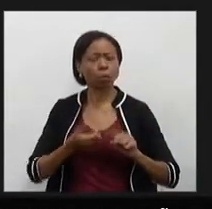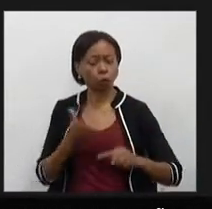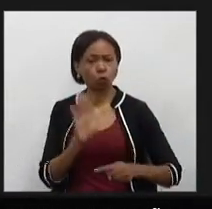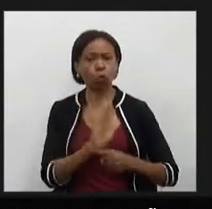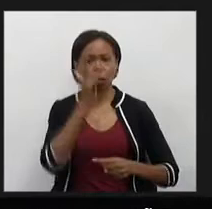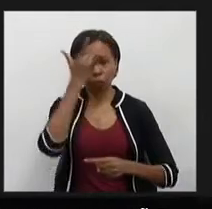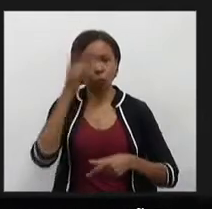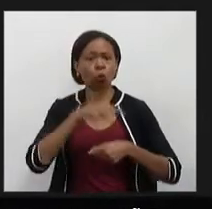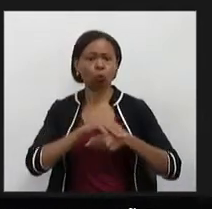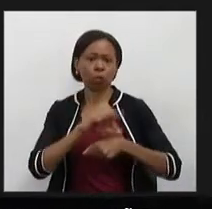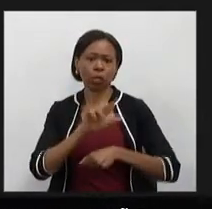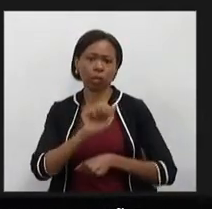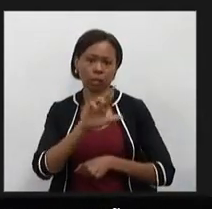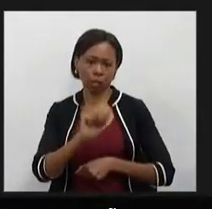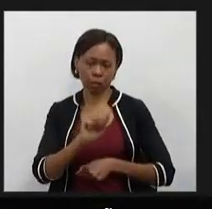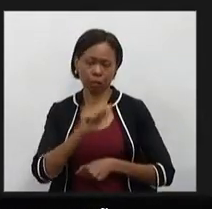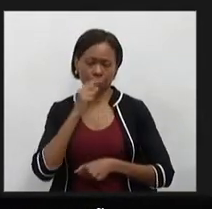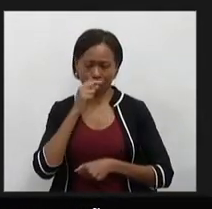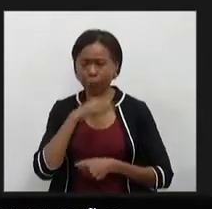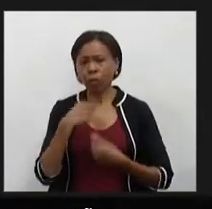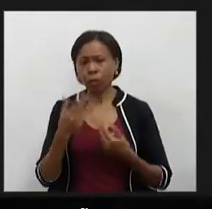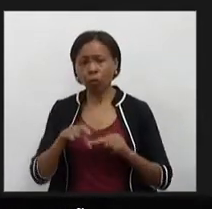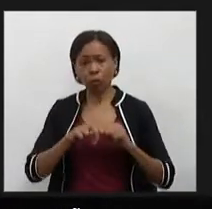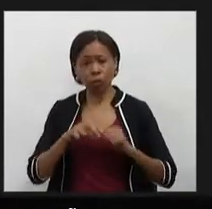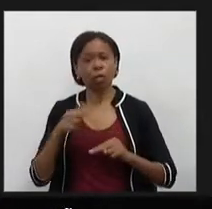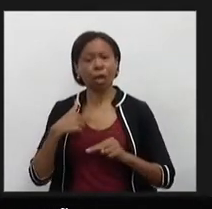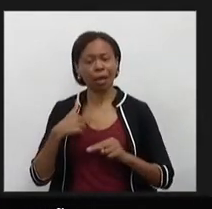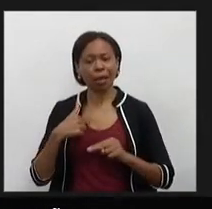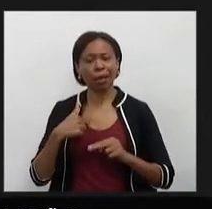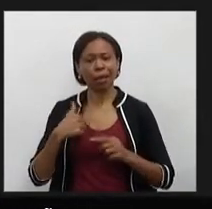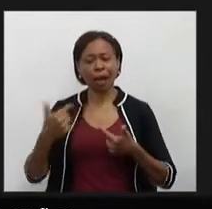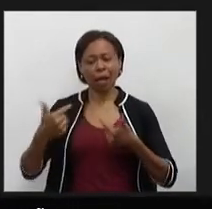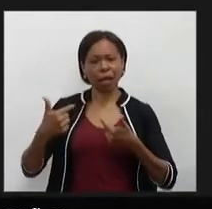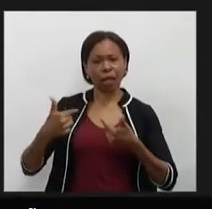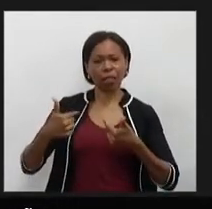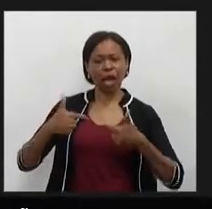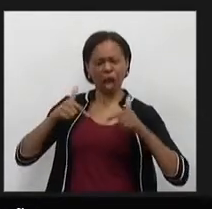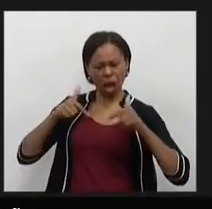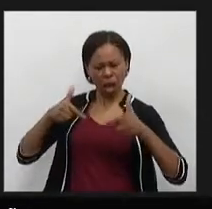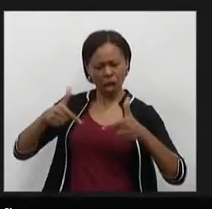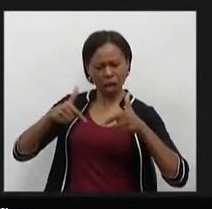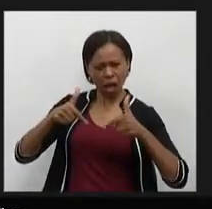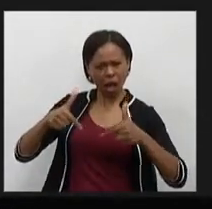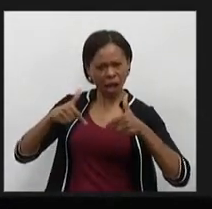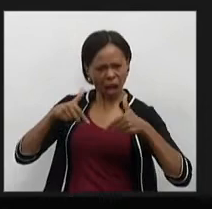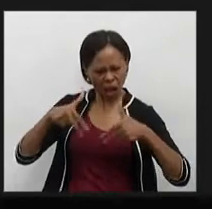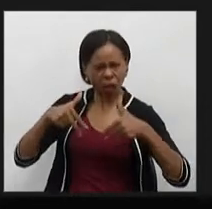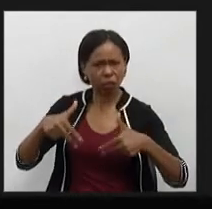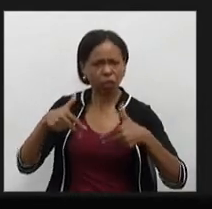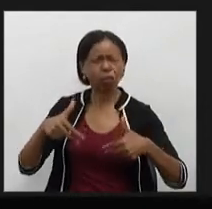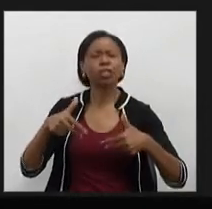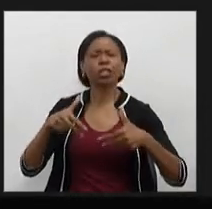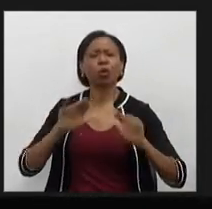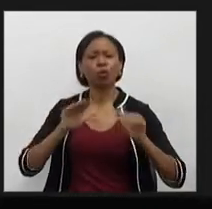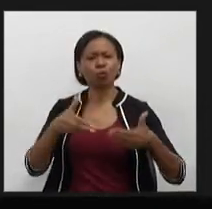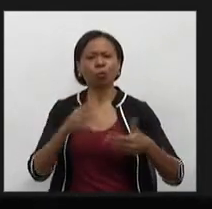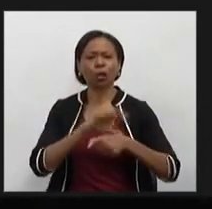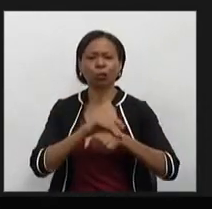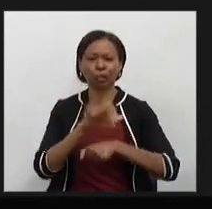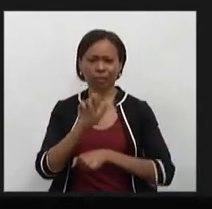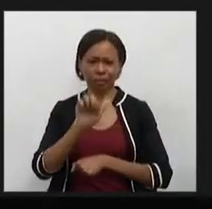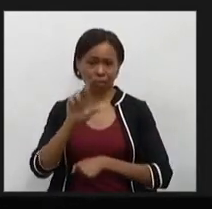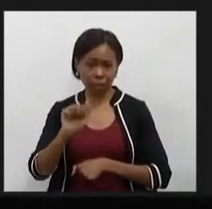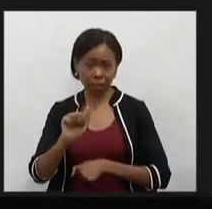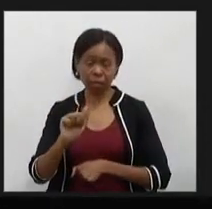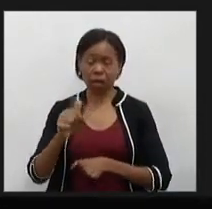Belo Horizonte, só para finalizar isso aí, como ativista de doenças raras, né? Aí o pessoal começou a me chamar, Rodrigo Netcheca,